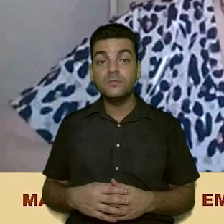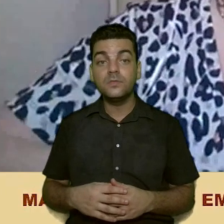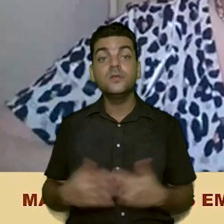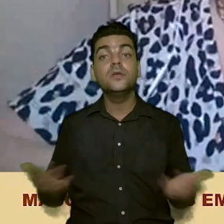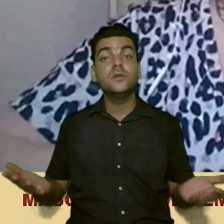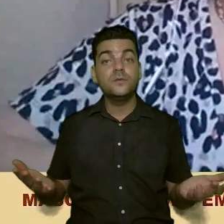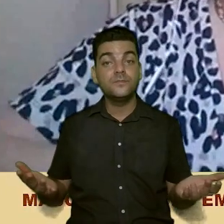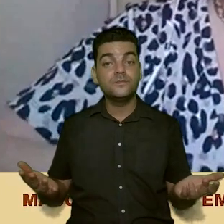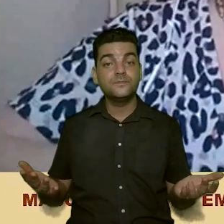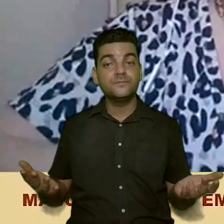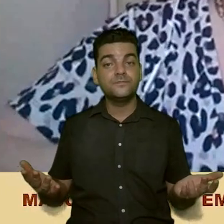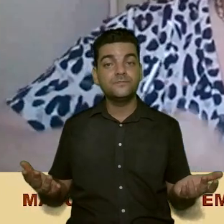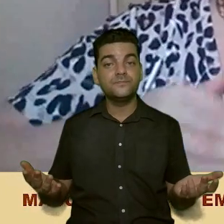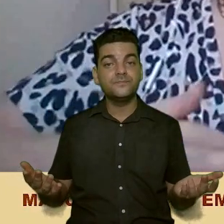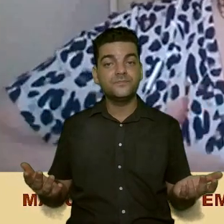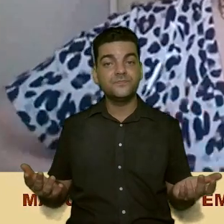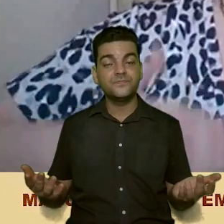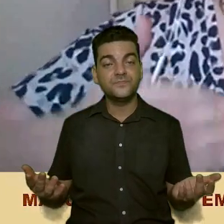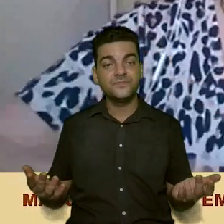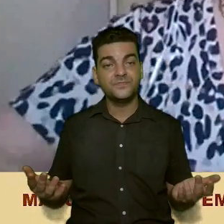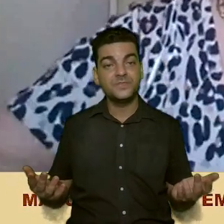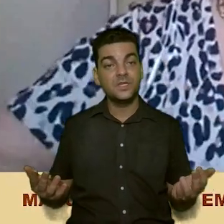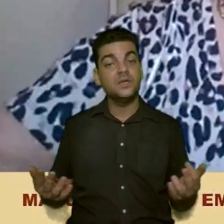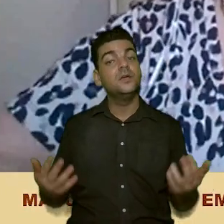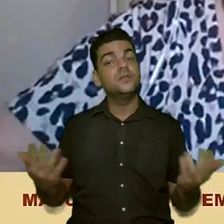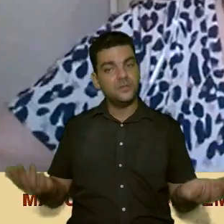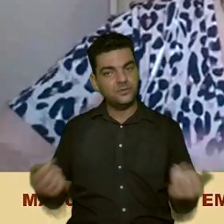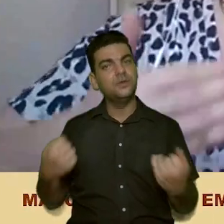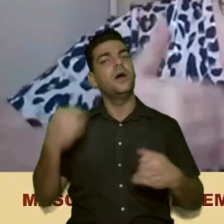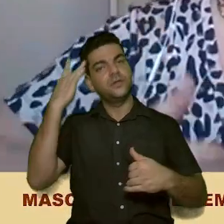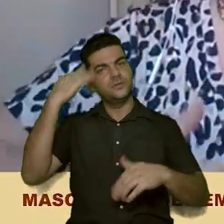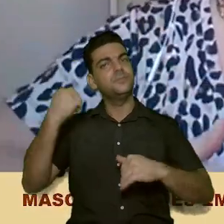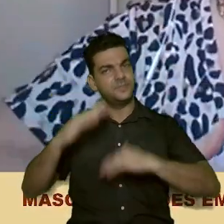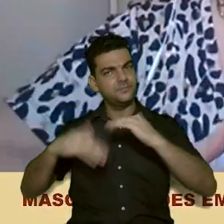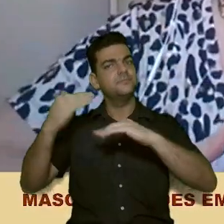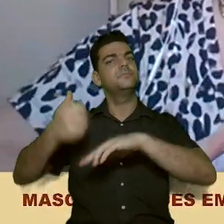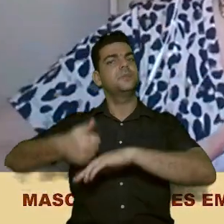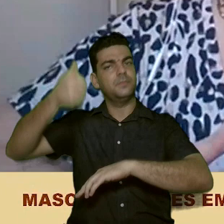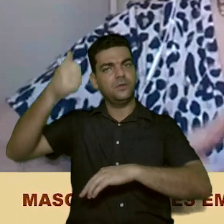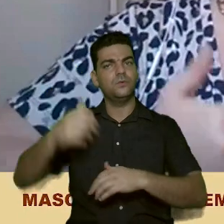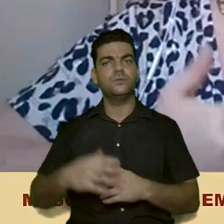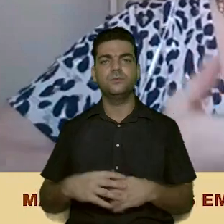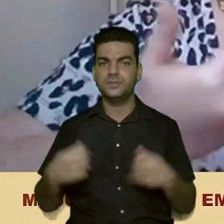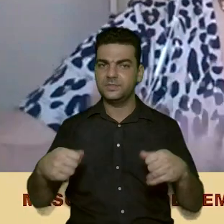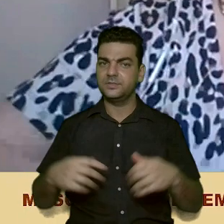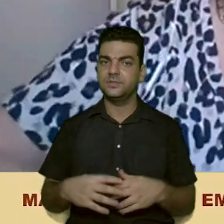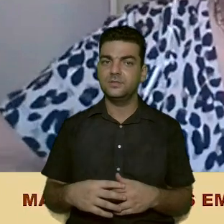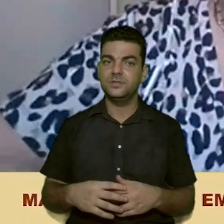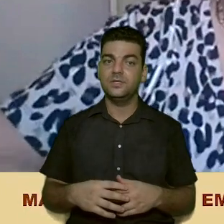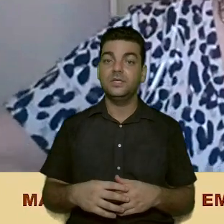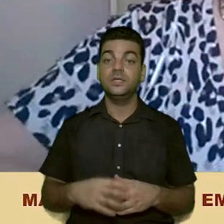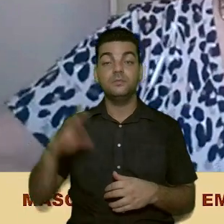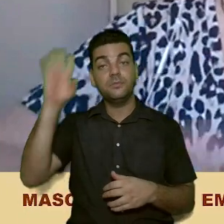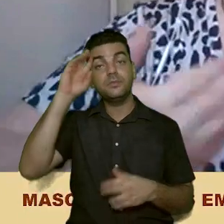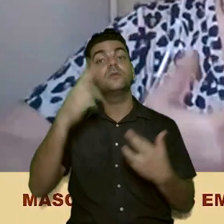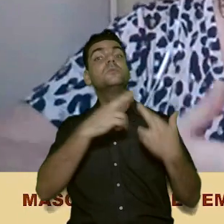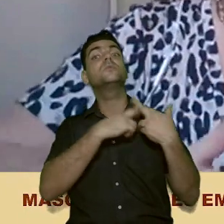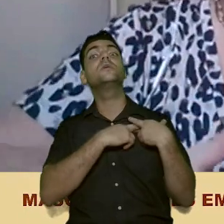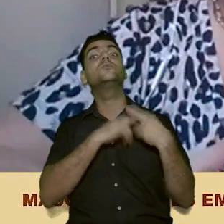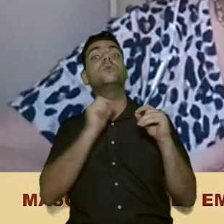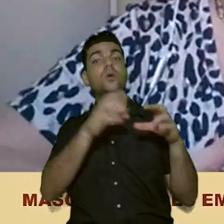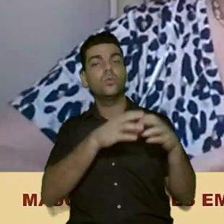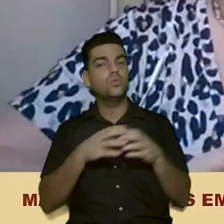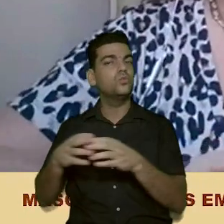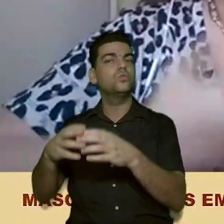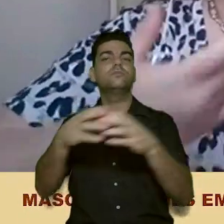precisa que tenha um passo a mais. Para além da reflexão individual, uma responsabilização